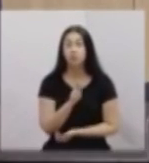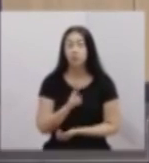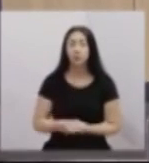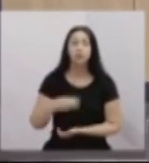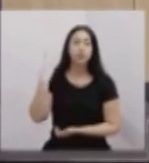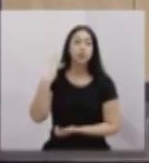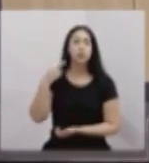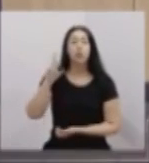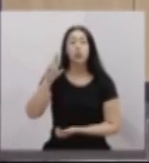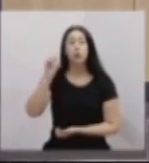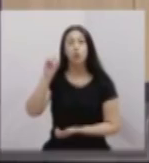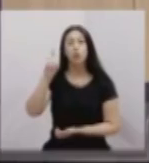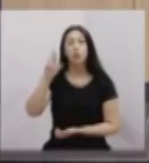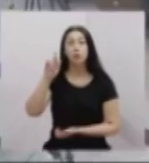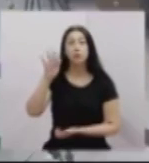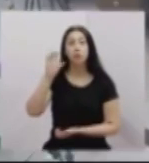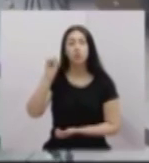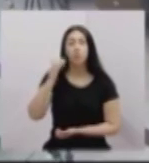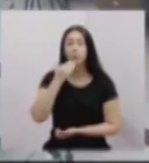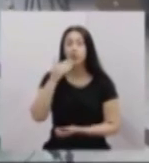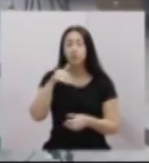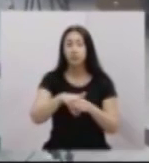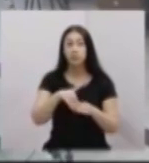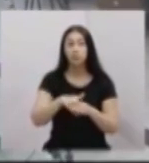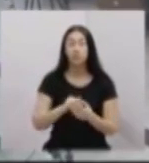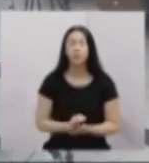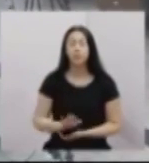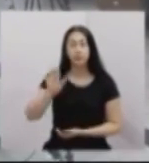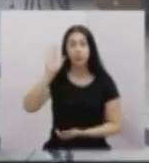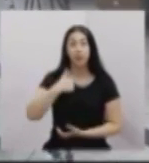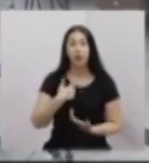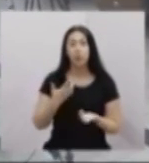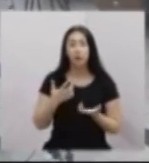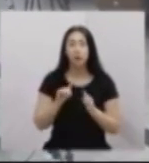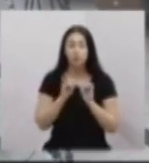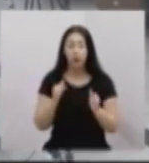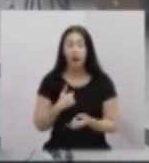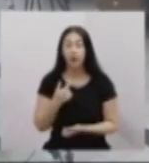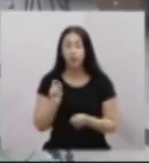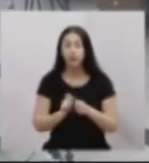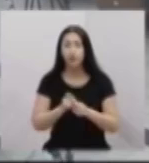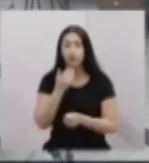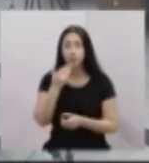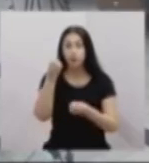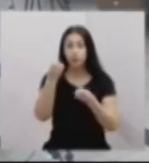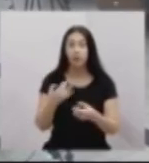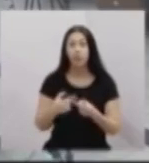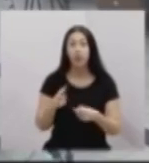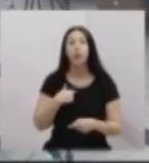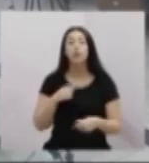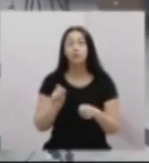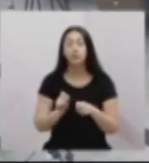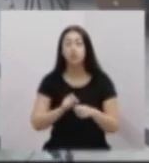Rodrigo Salomão. Está em votação, senhor presidente. Senhor presidente, quero contribuir. Fiz esse pedido de informação porque fiz um projeto de